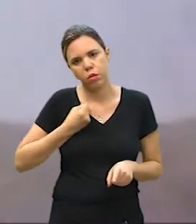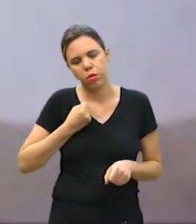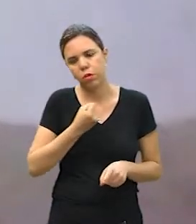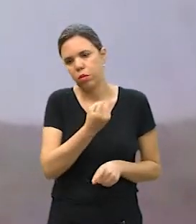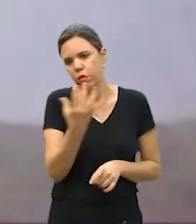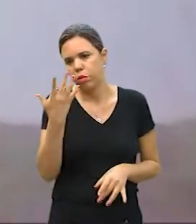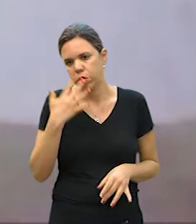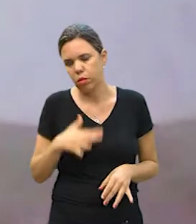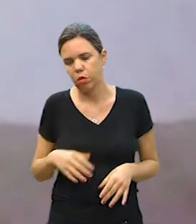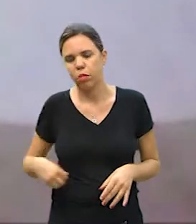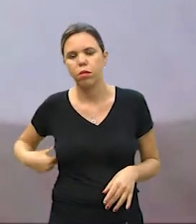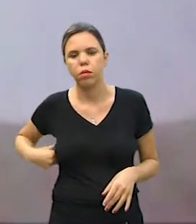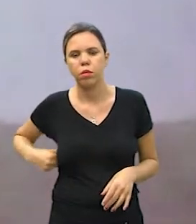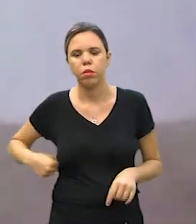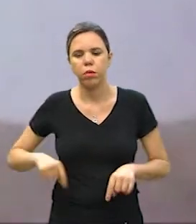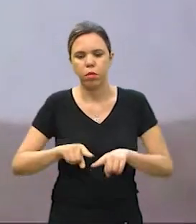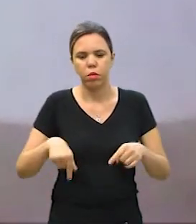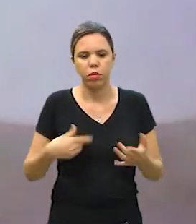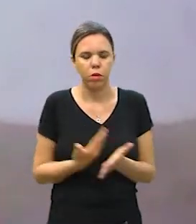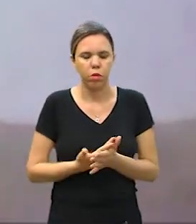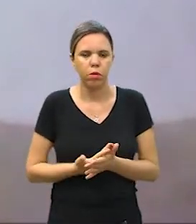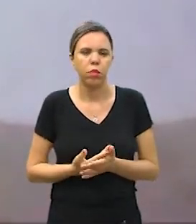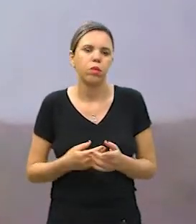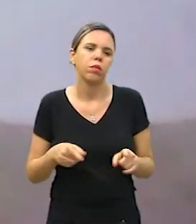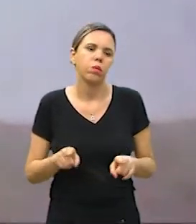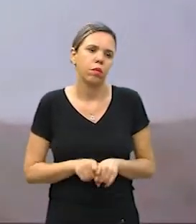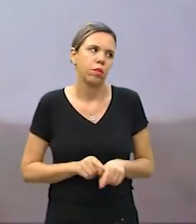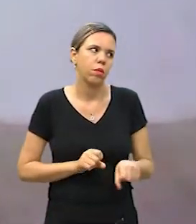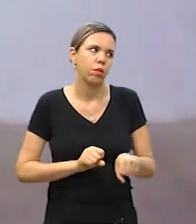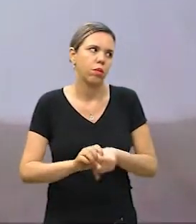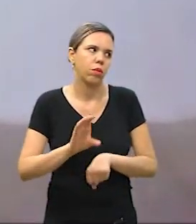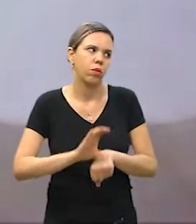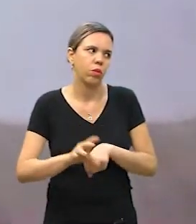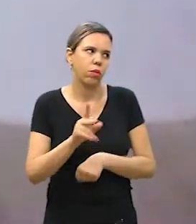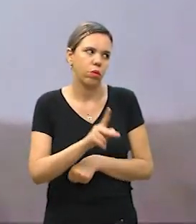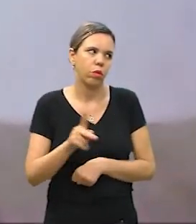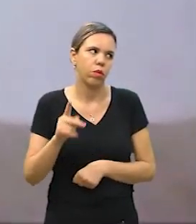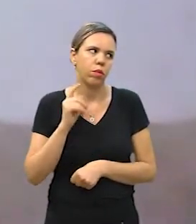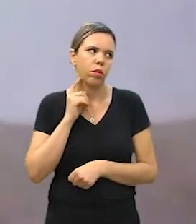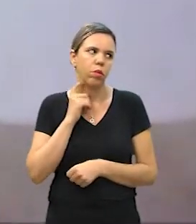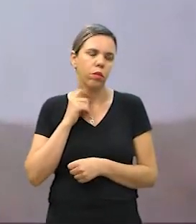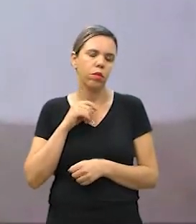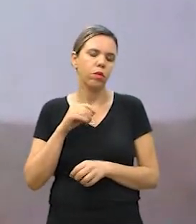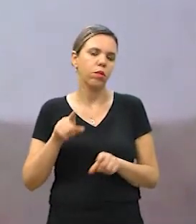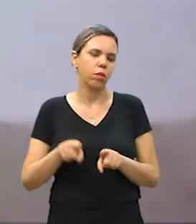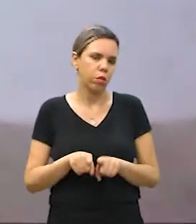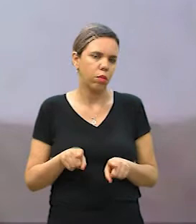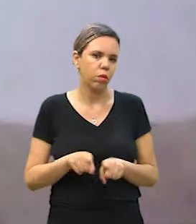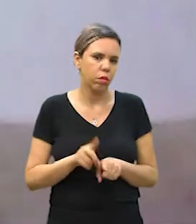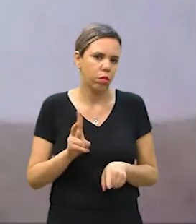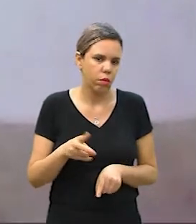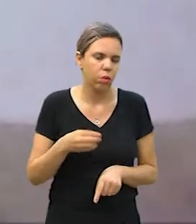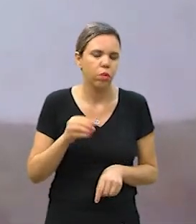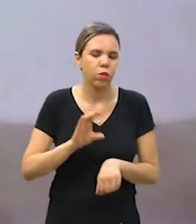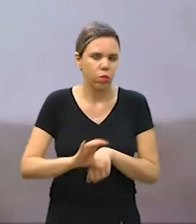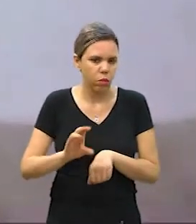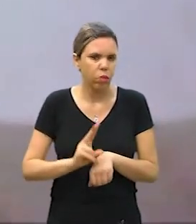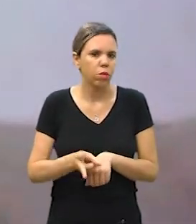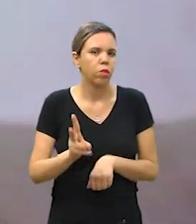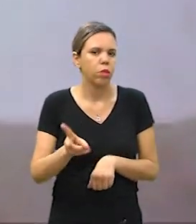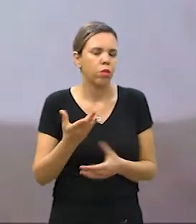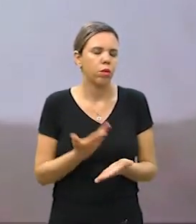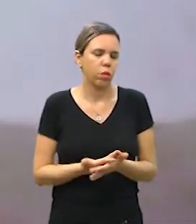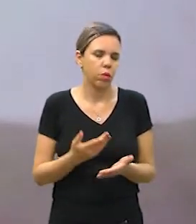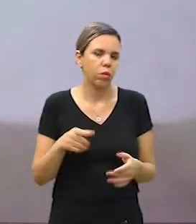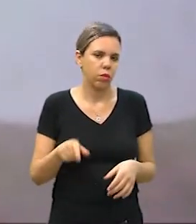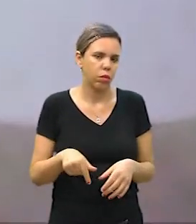número de crianças na sala de aula. Também é formação do professor e a professora, que tem que ter sempre formação